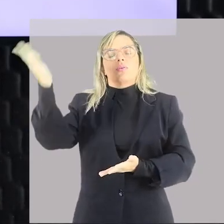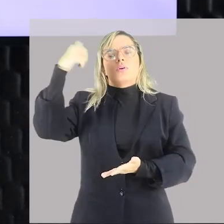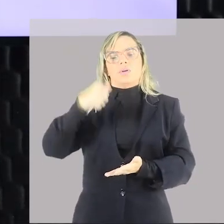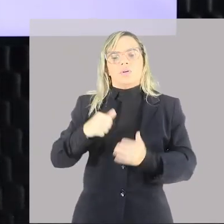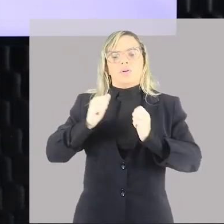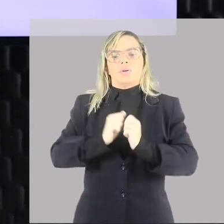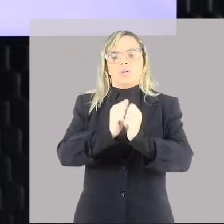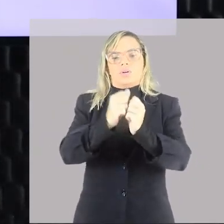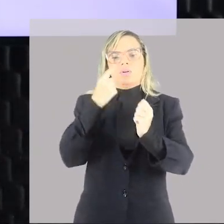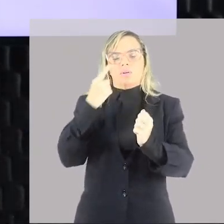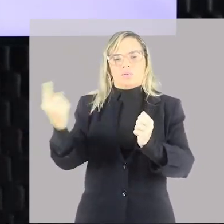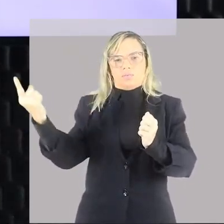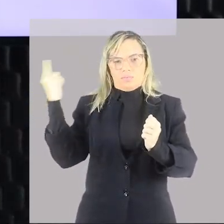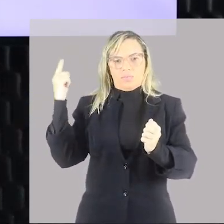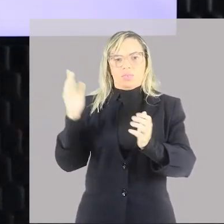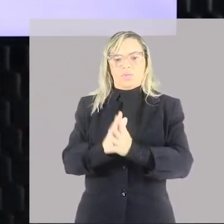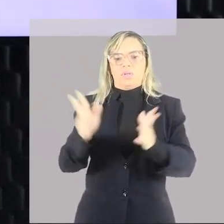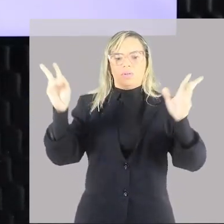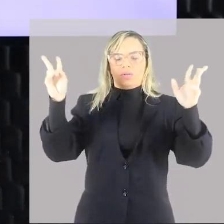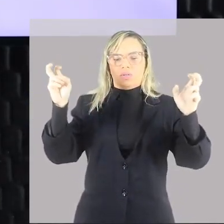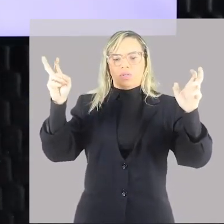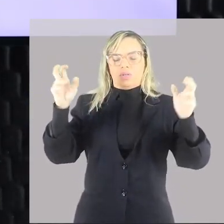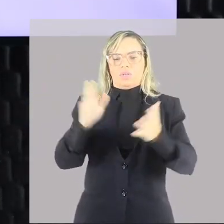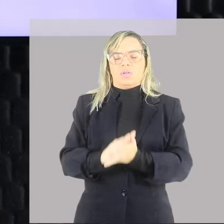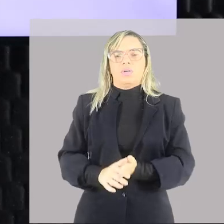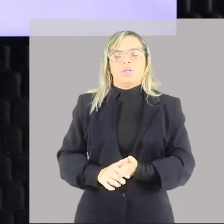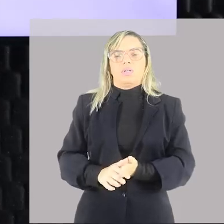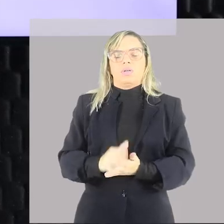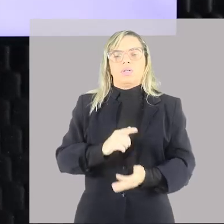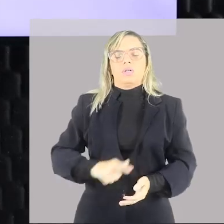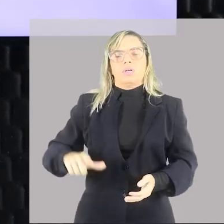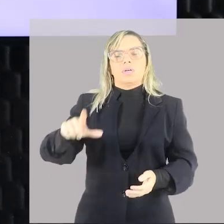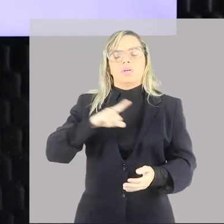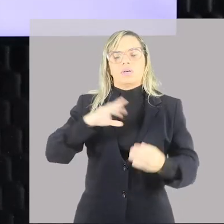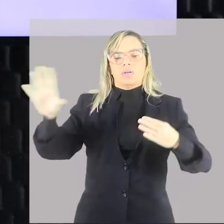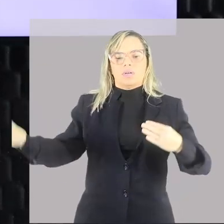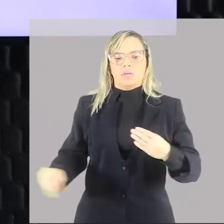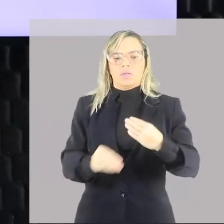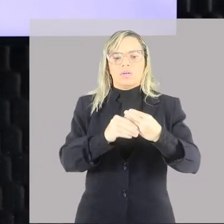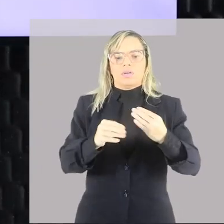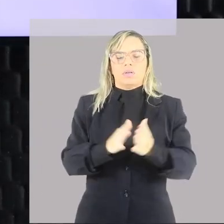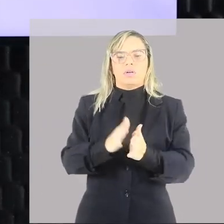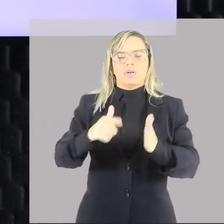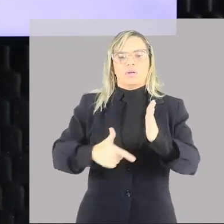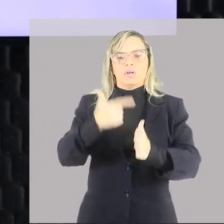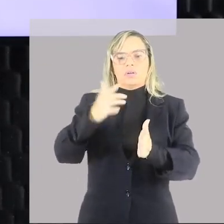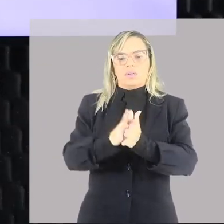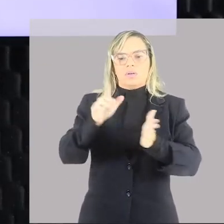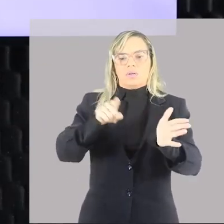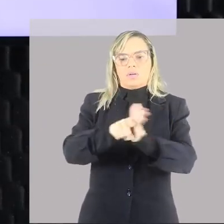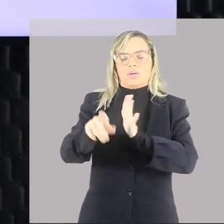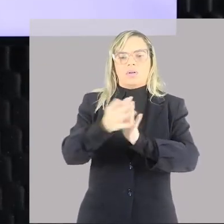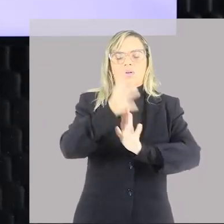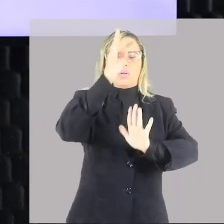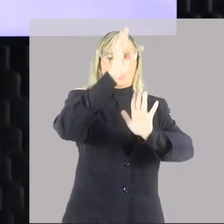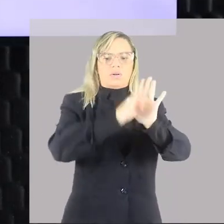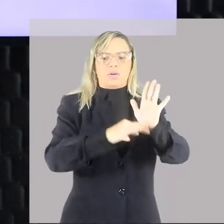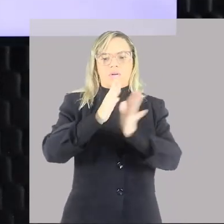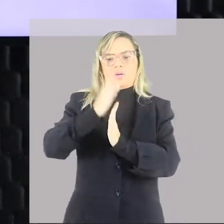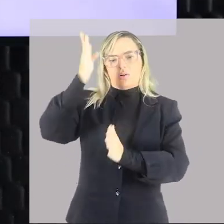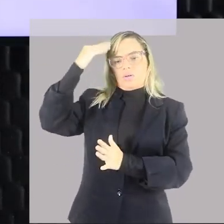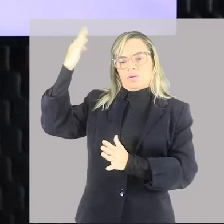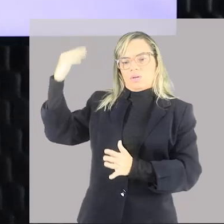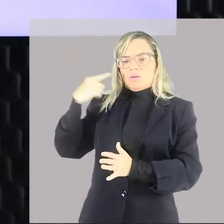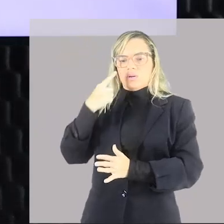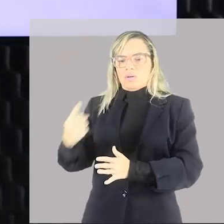tem para nos acrescentar. Aqui na segunda questão, certo? Nós temos um texto muito famoso do